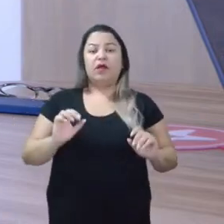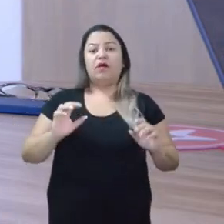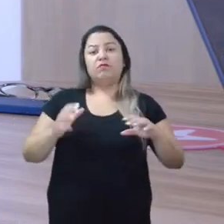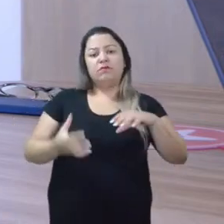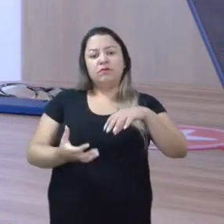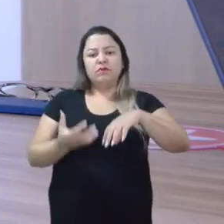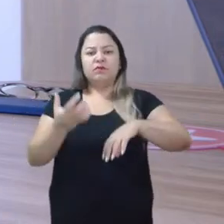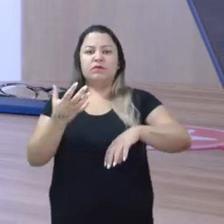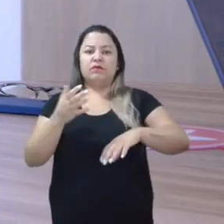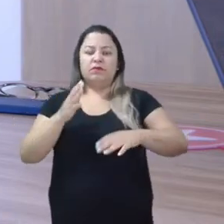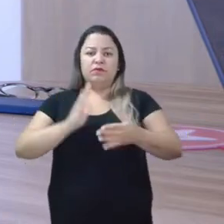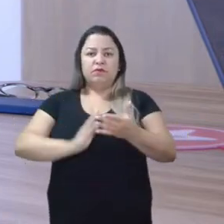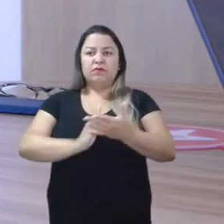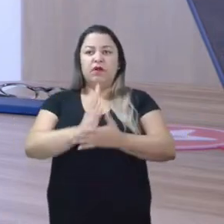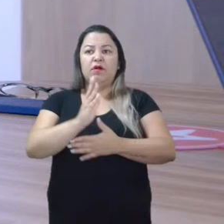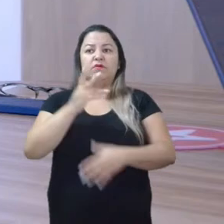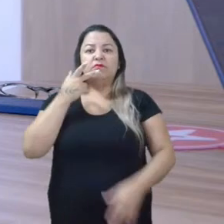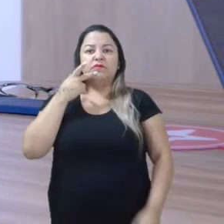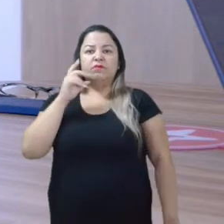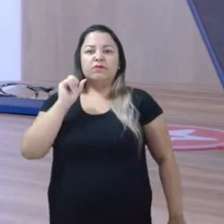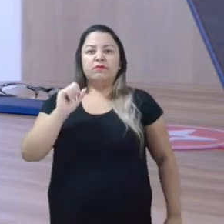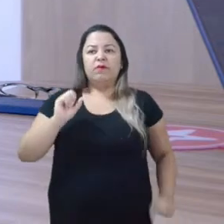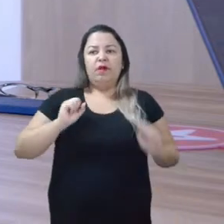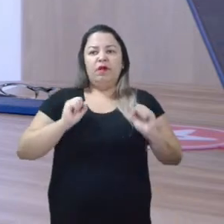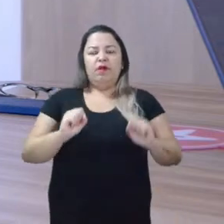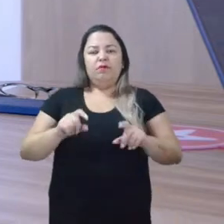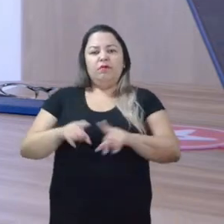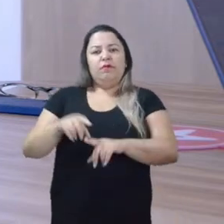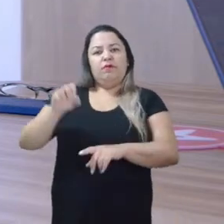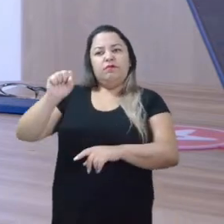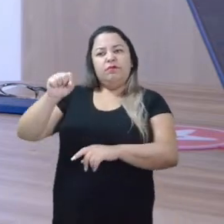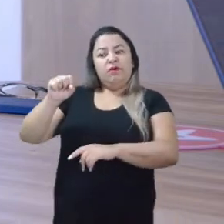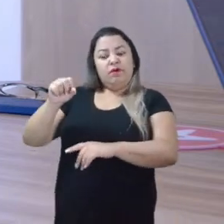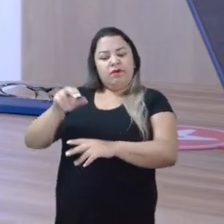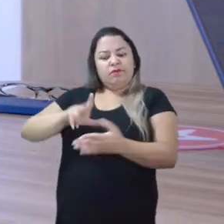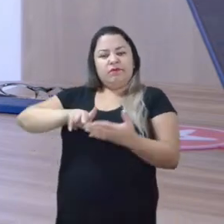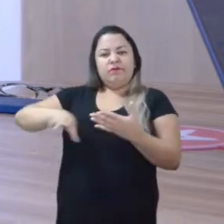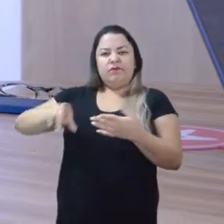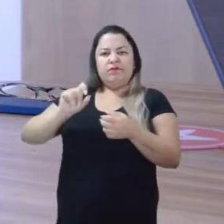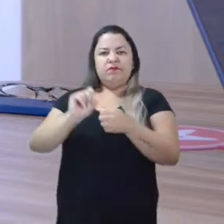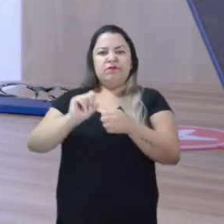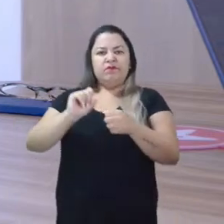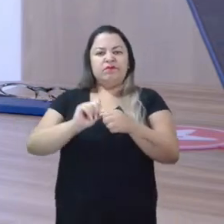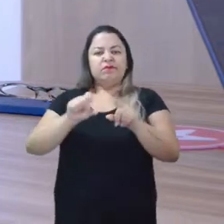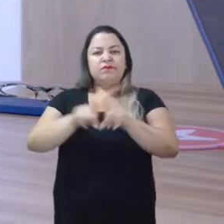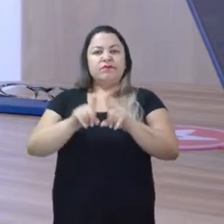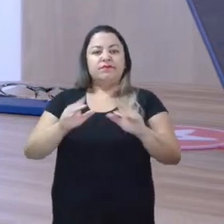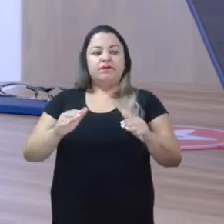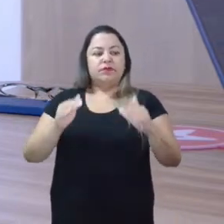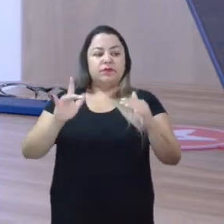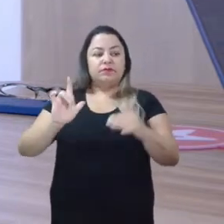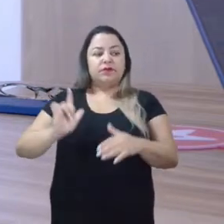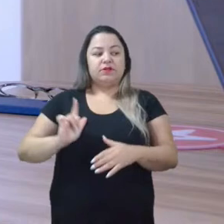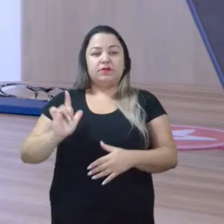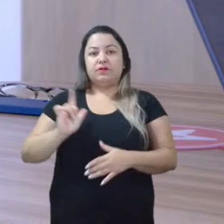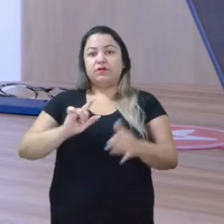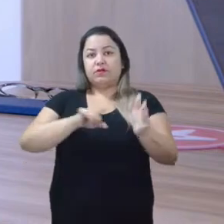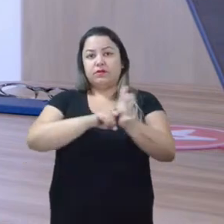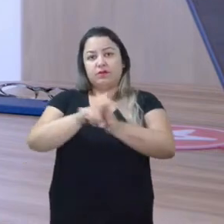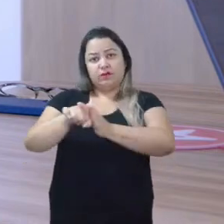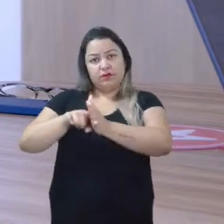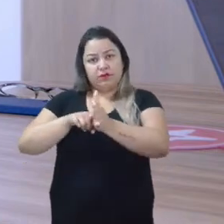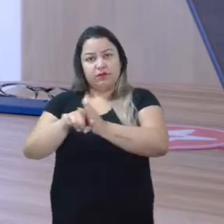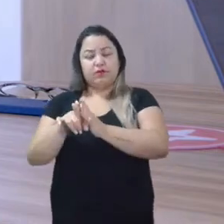sancionado, para que a gente possa dizer, é assim que deve ser feito. Então, o Supremo deve analisar nesses casos, agora nesse